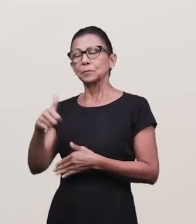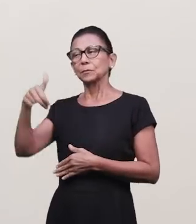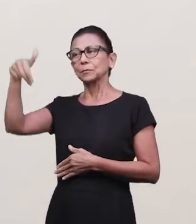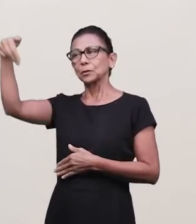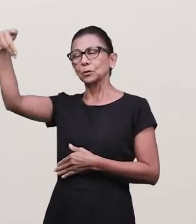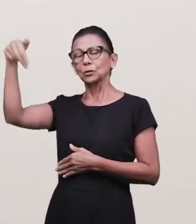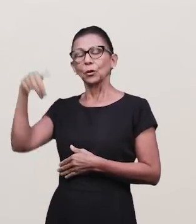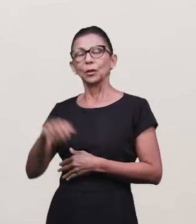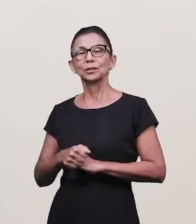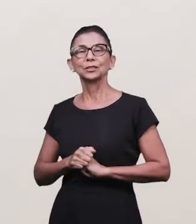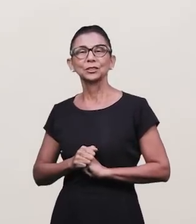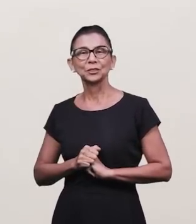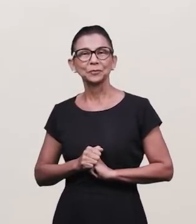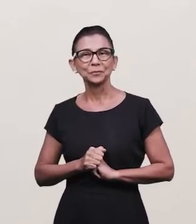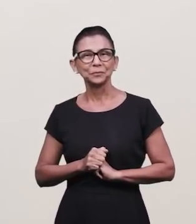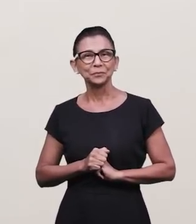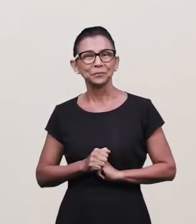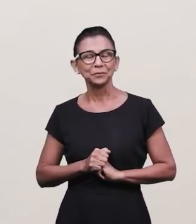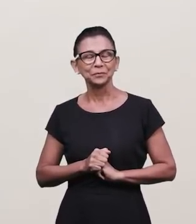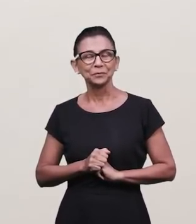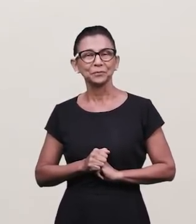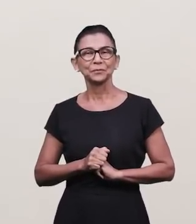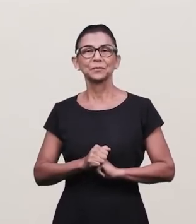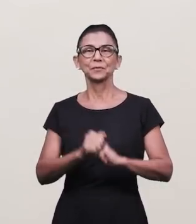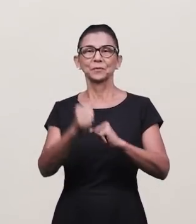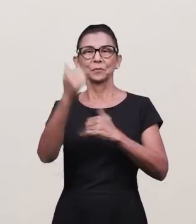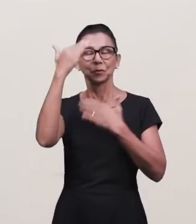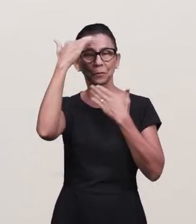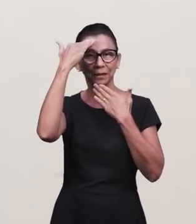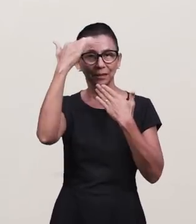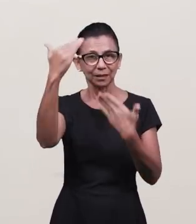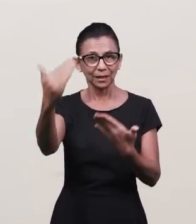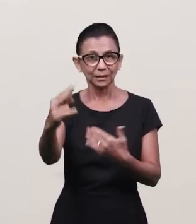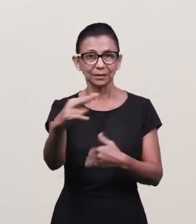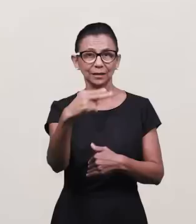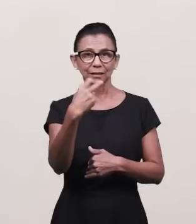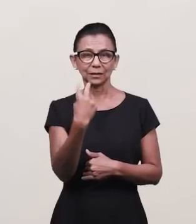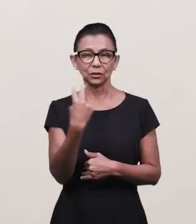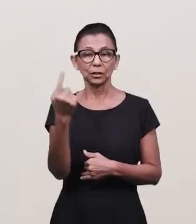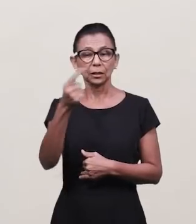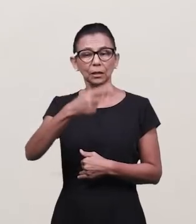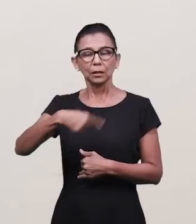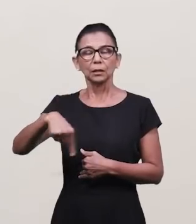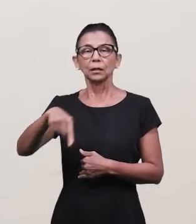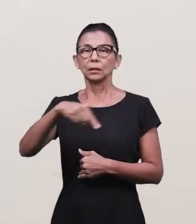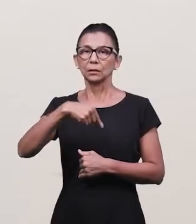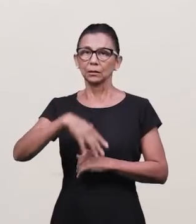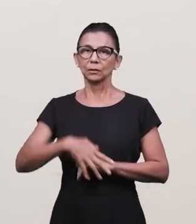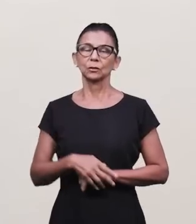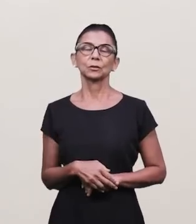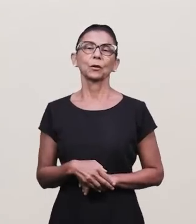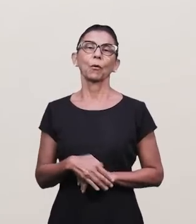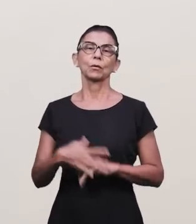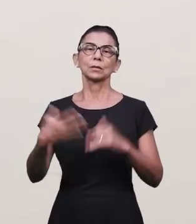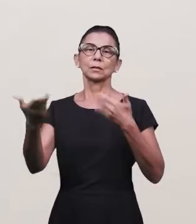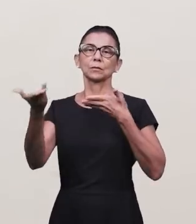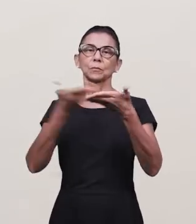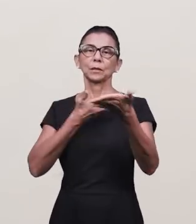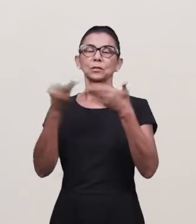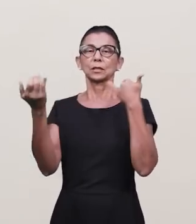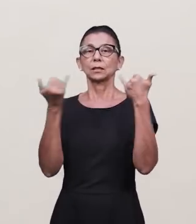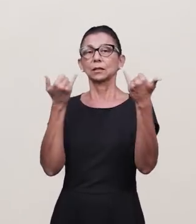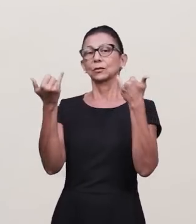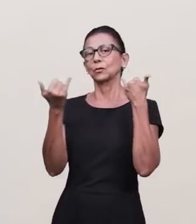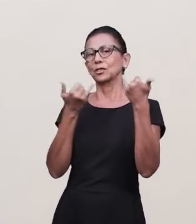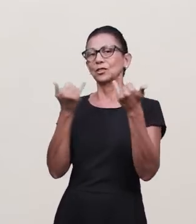Norte. Você que está aí do outro lado, muito obrigado pela sua participação, principalmente a todos que enviaram aqui as notícias